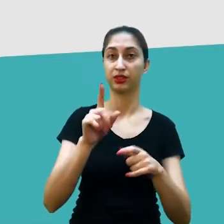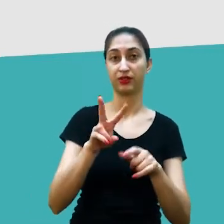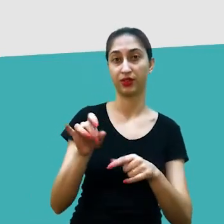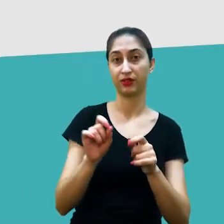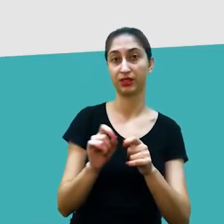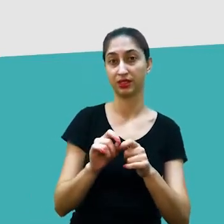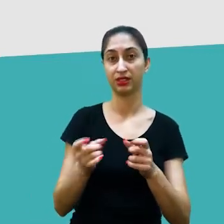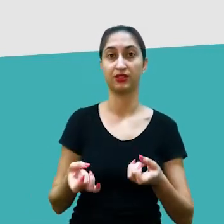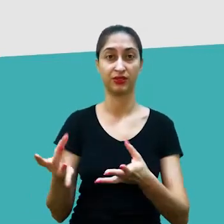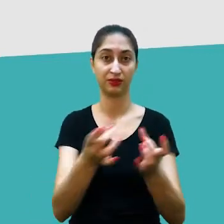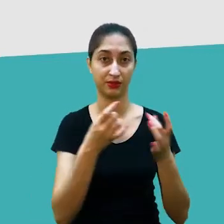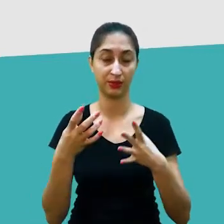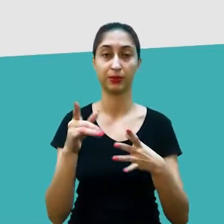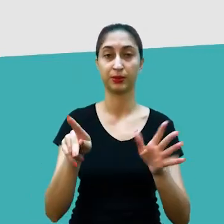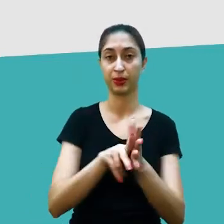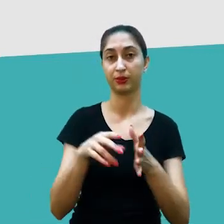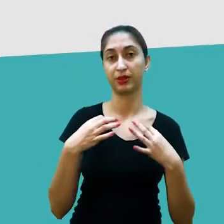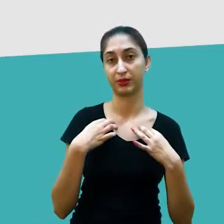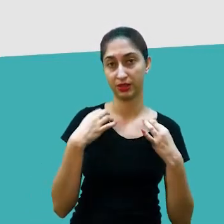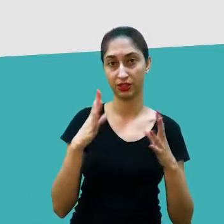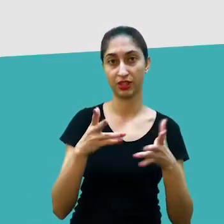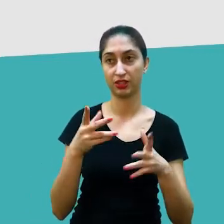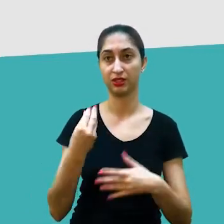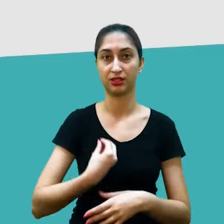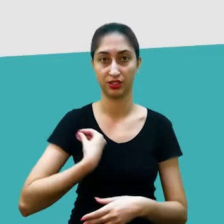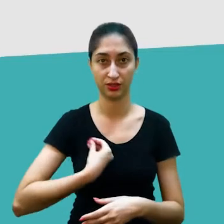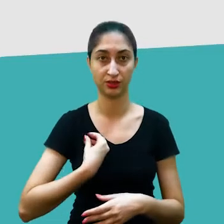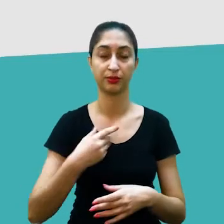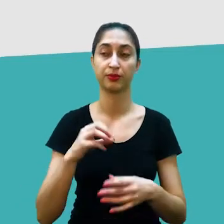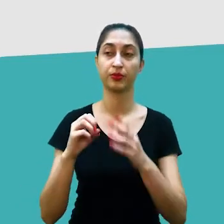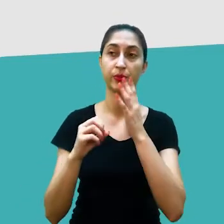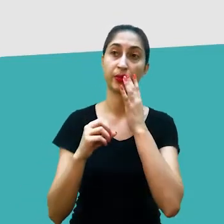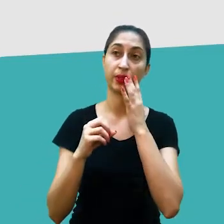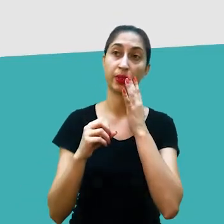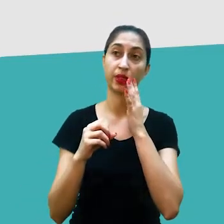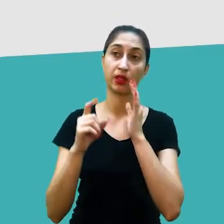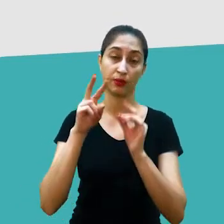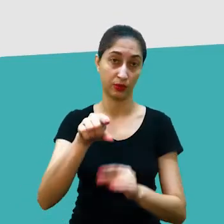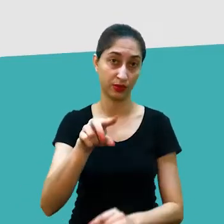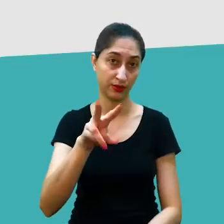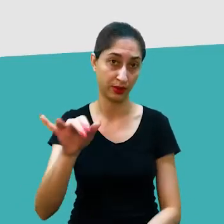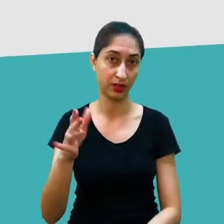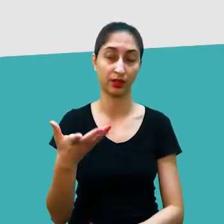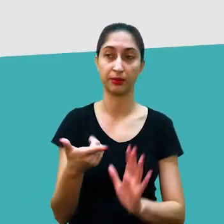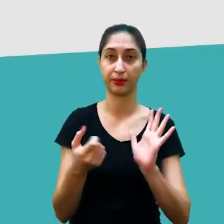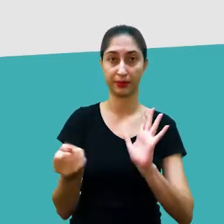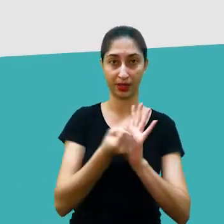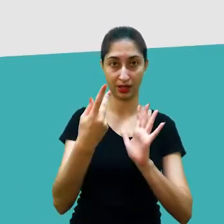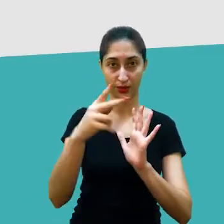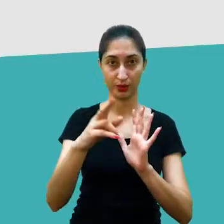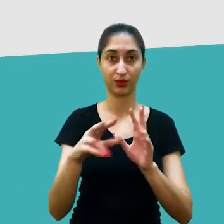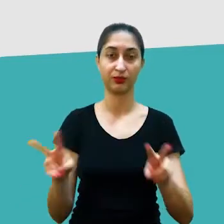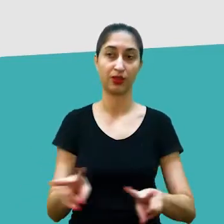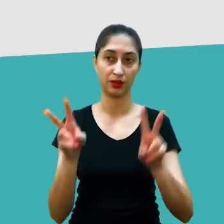de camisetas já existentes, se você for traduzir essa sua relevância como marca e como propósito